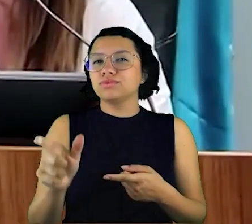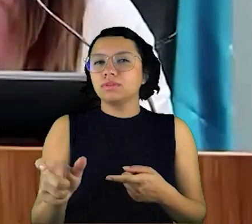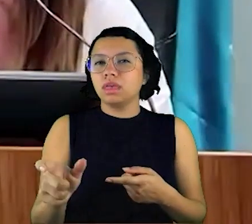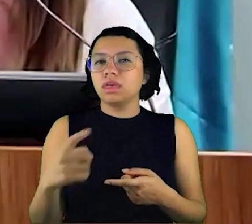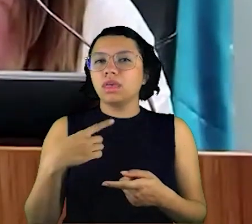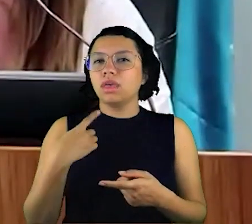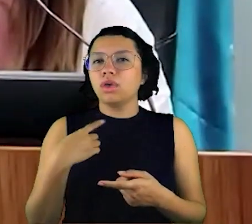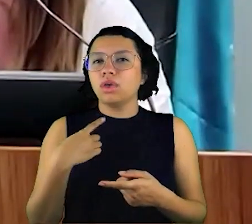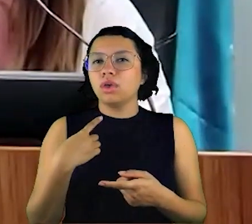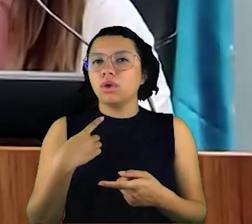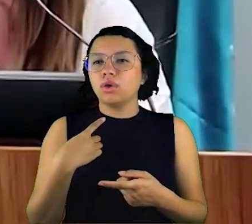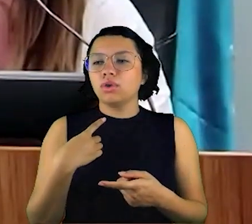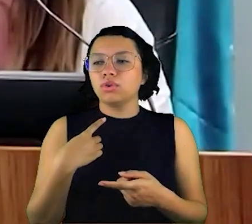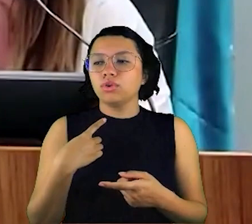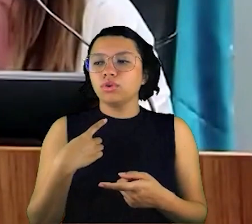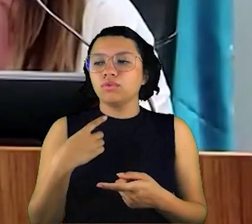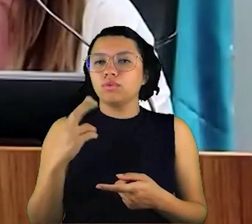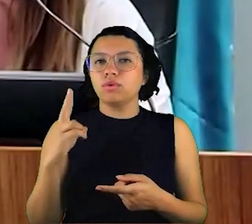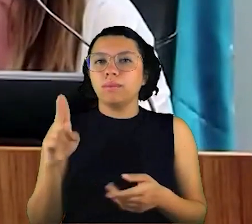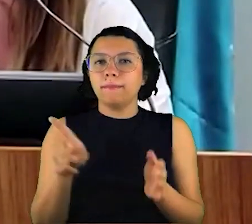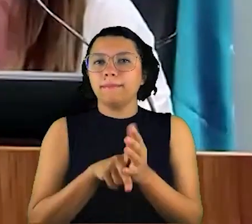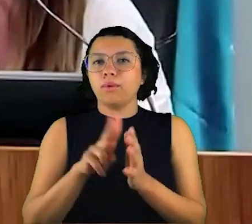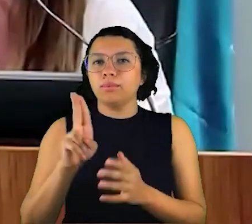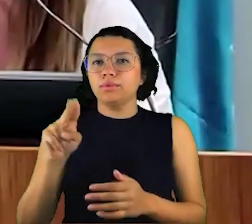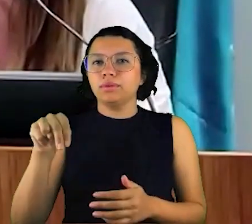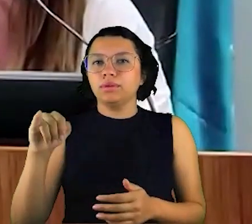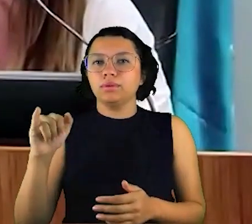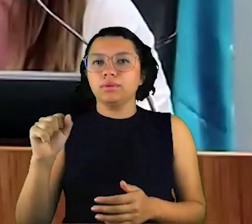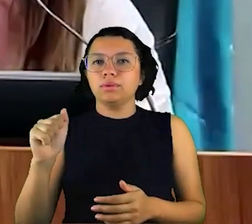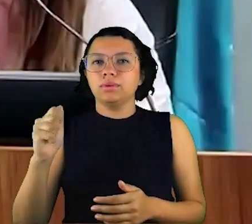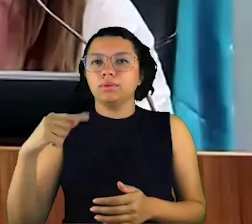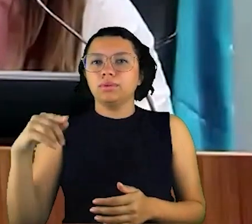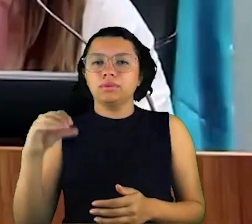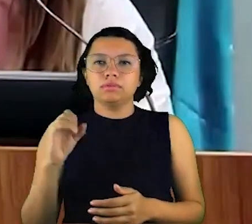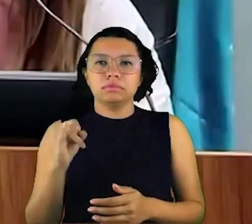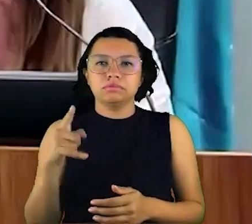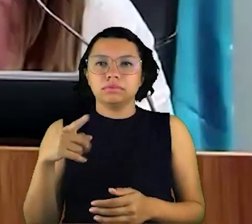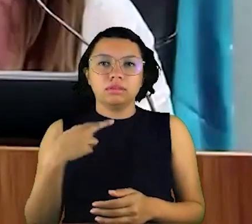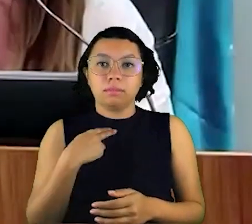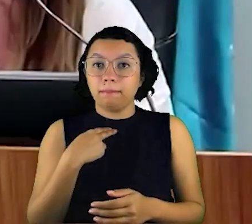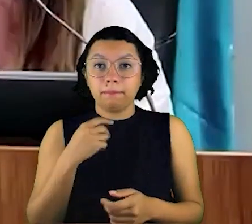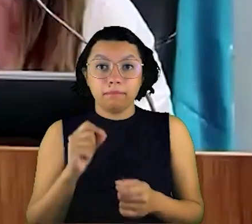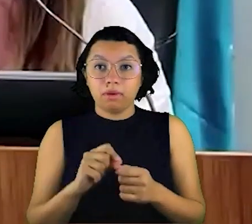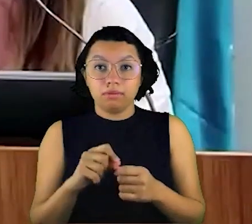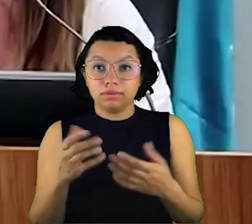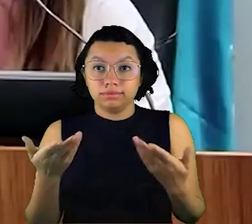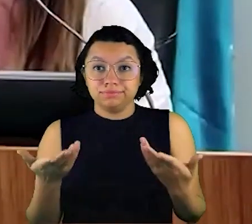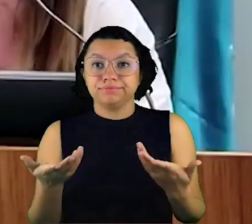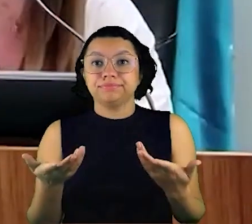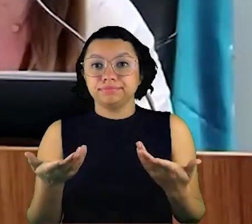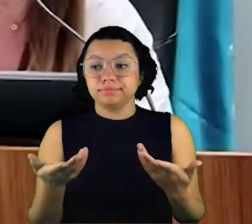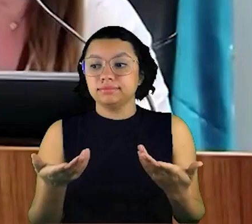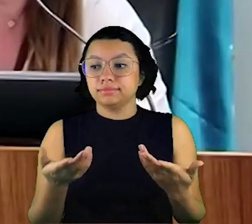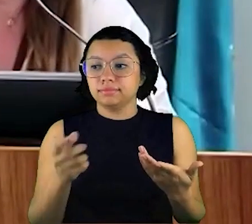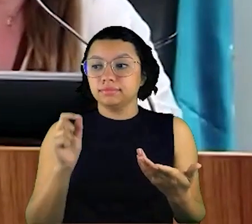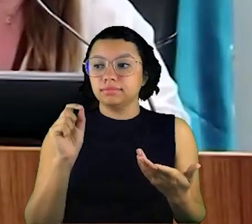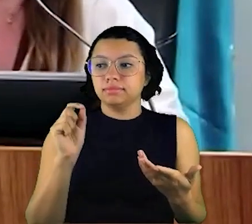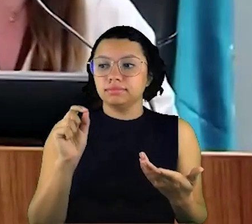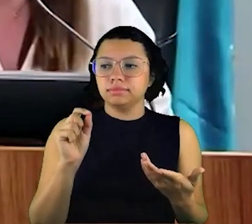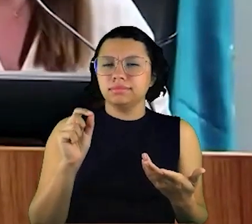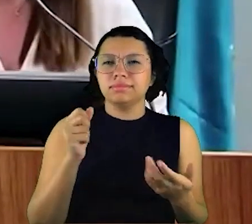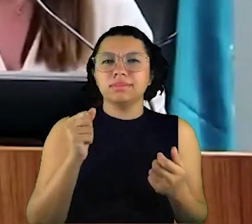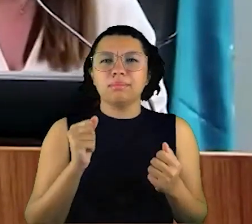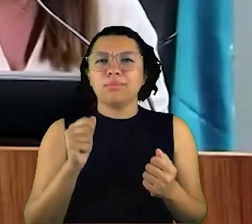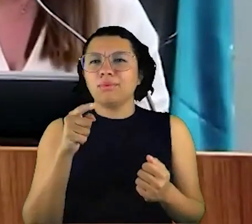é o advogado da União. E se você não pode fazer isso, o